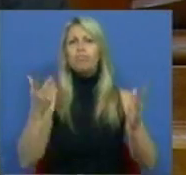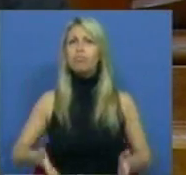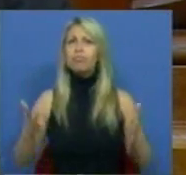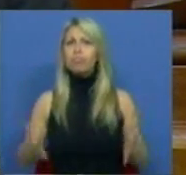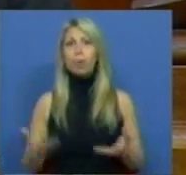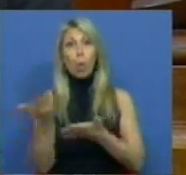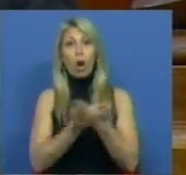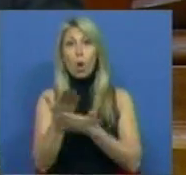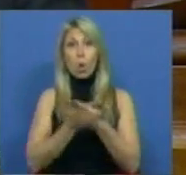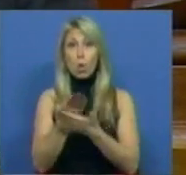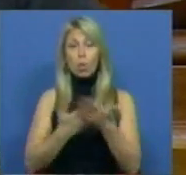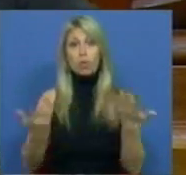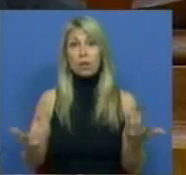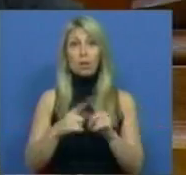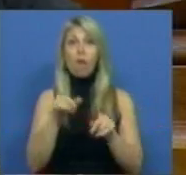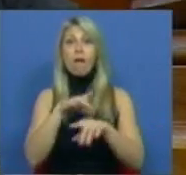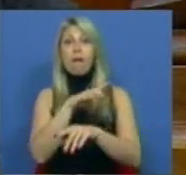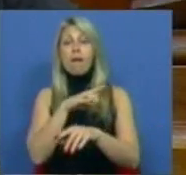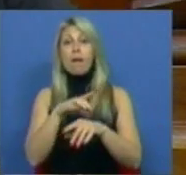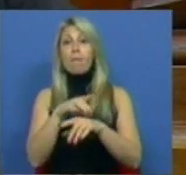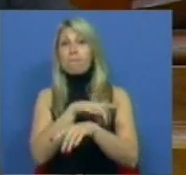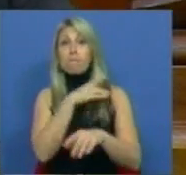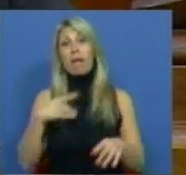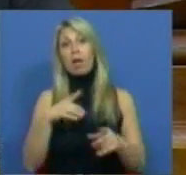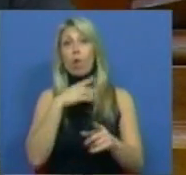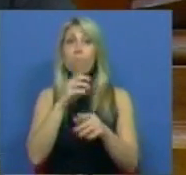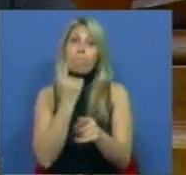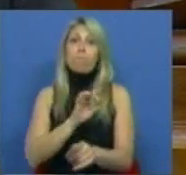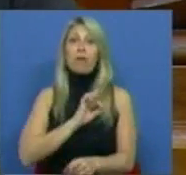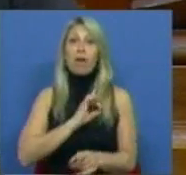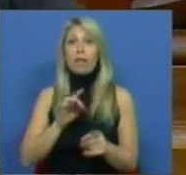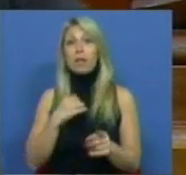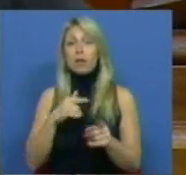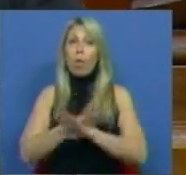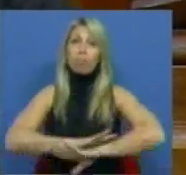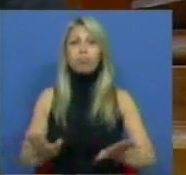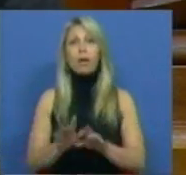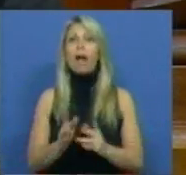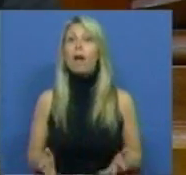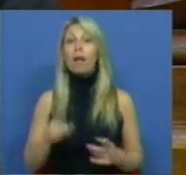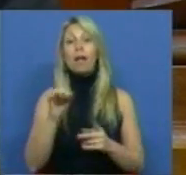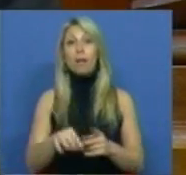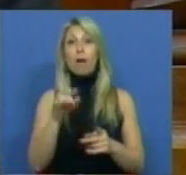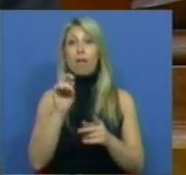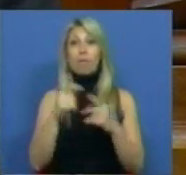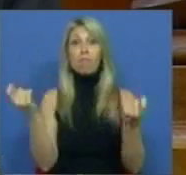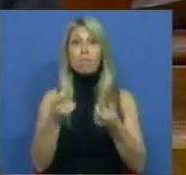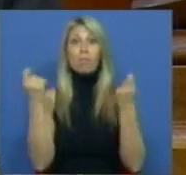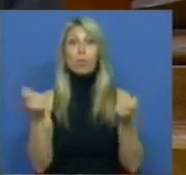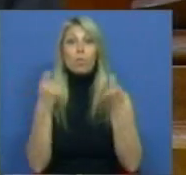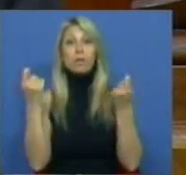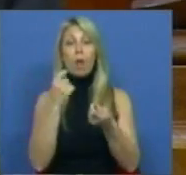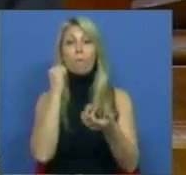e acabando com a gestão privada dos hospitais públicos. Recusando a ditadura do preço da indústria farmacêutica e promovendo os